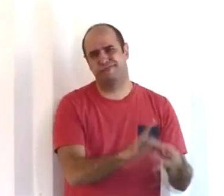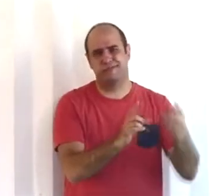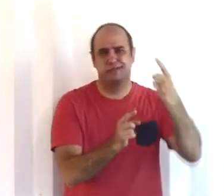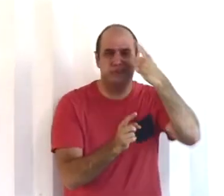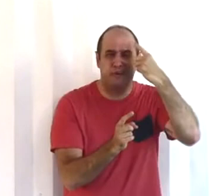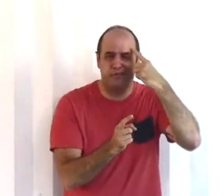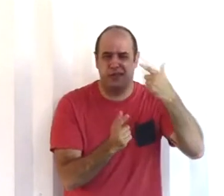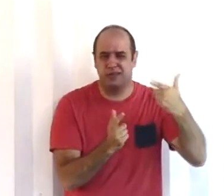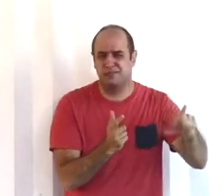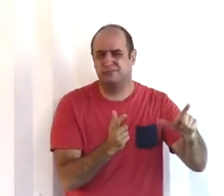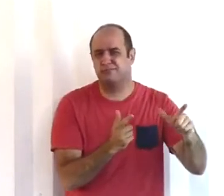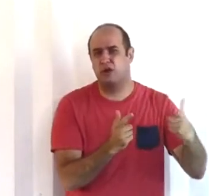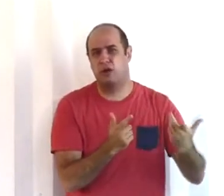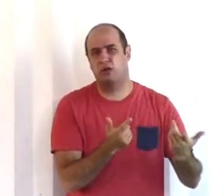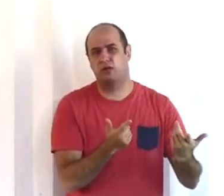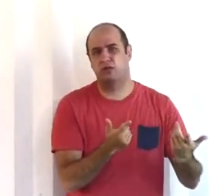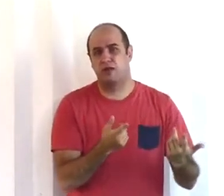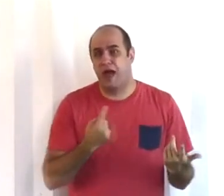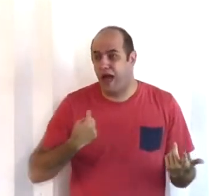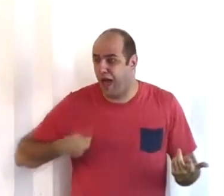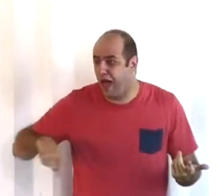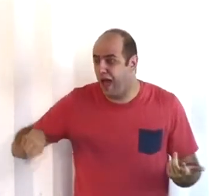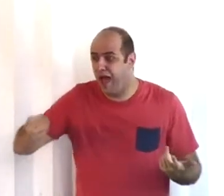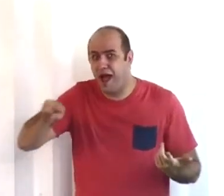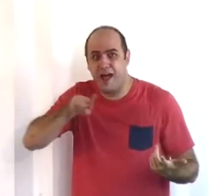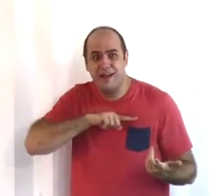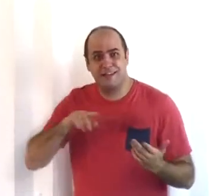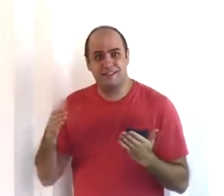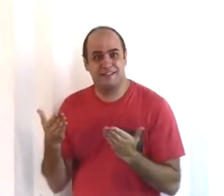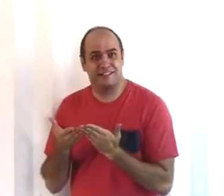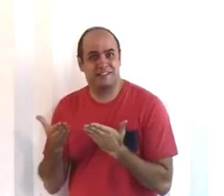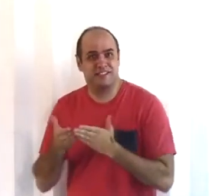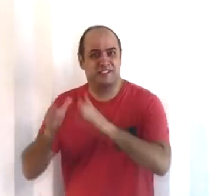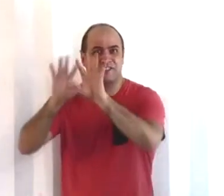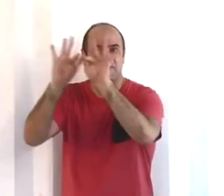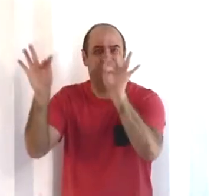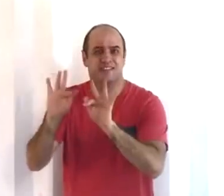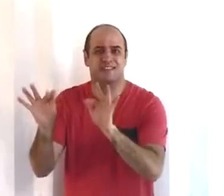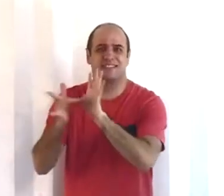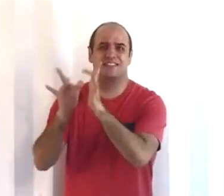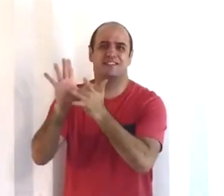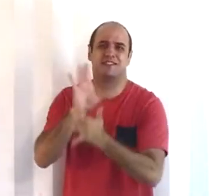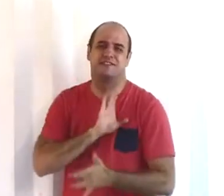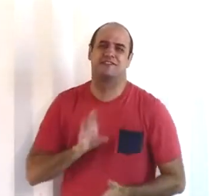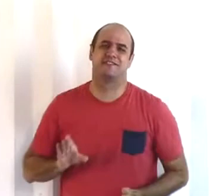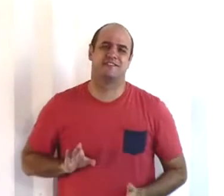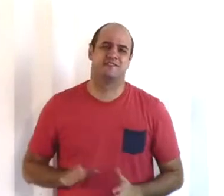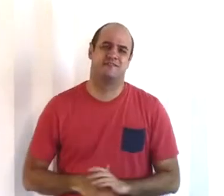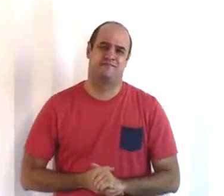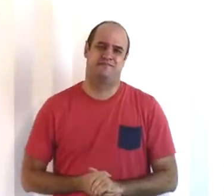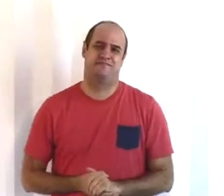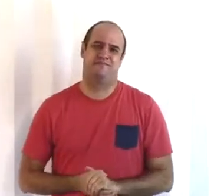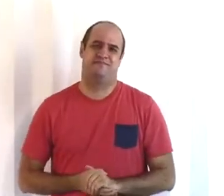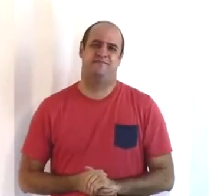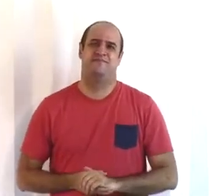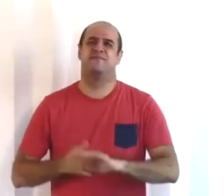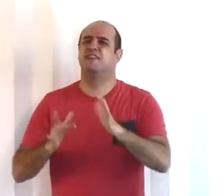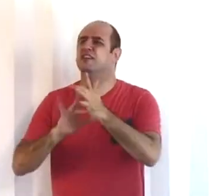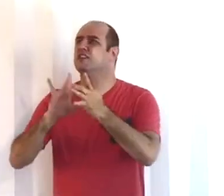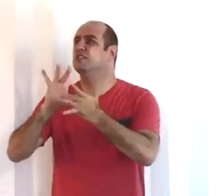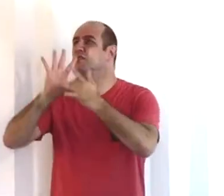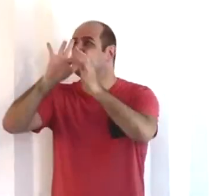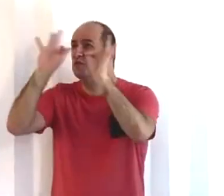do mundo, mas o nosso conceito de felicidade é o Senhor Jesus Cristo. O nosso conceito de felicidade é a nossa vida com